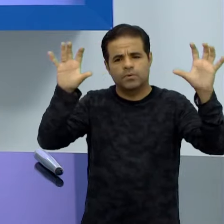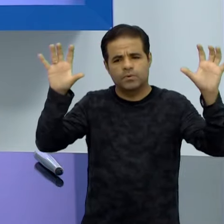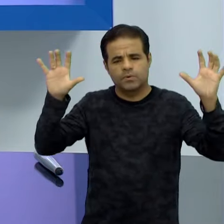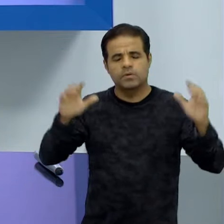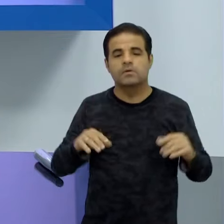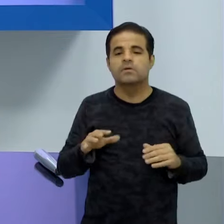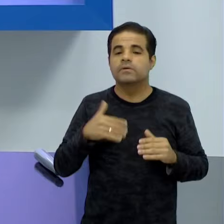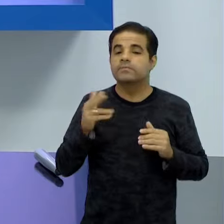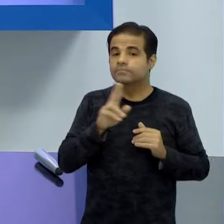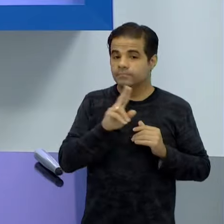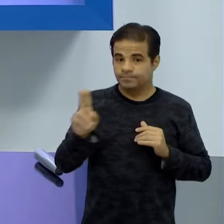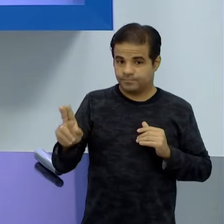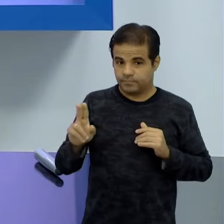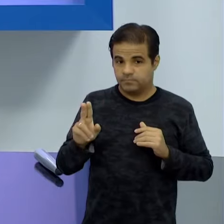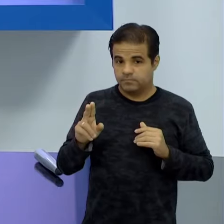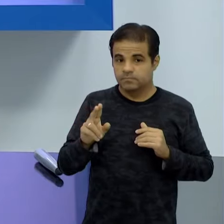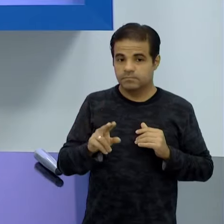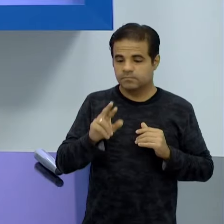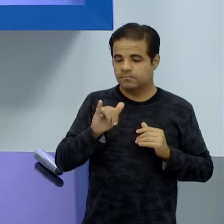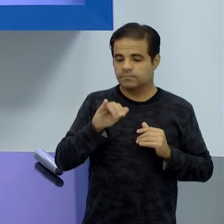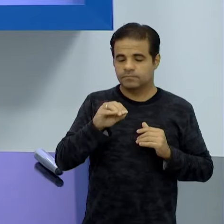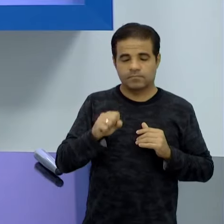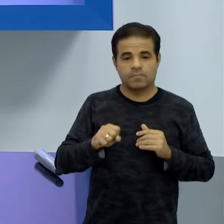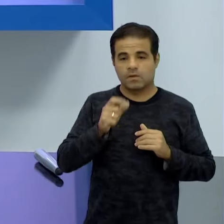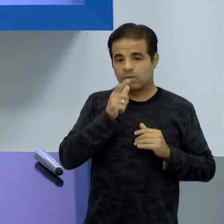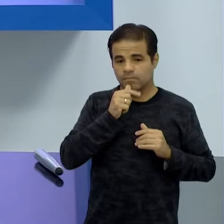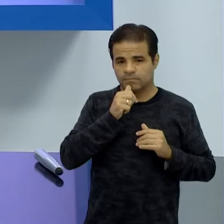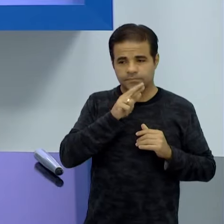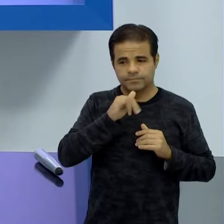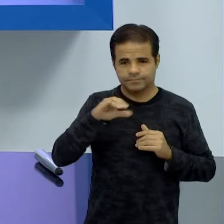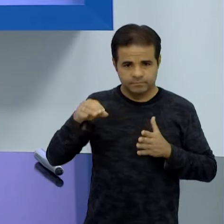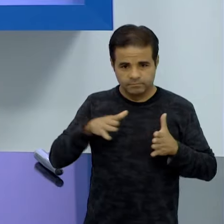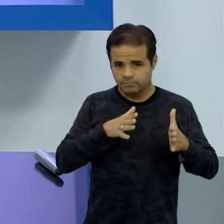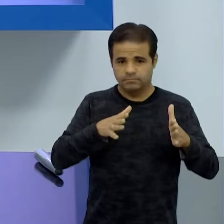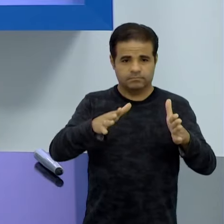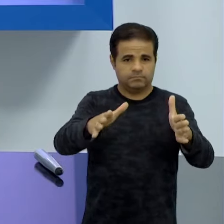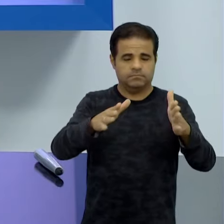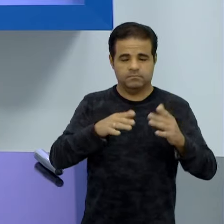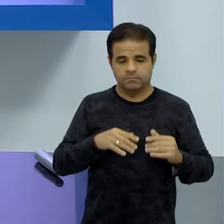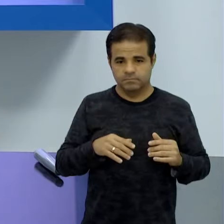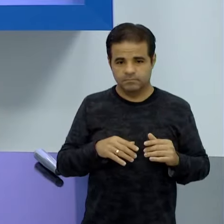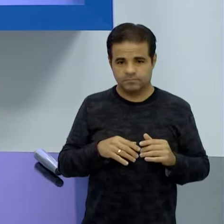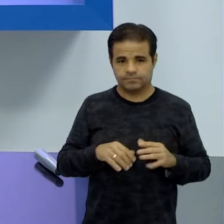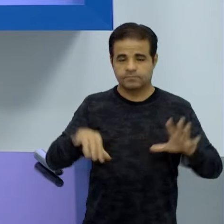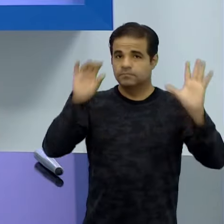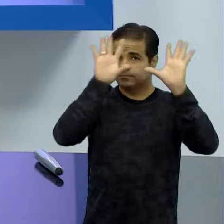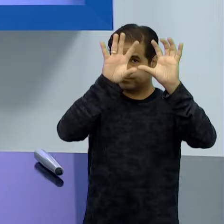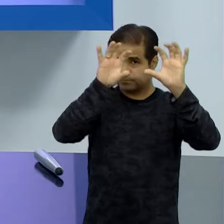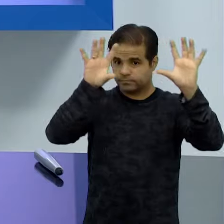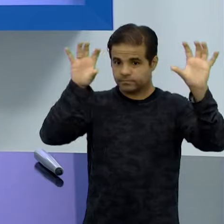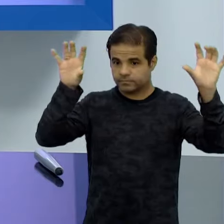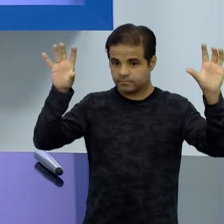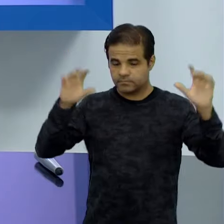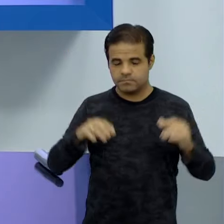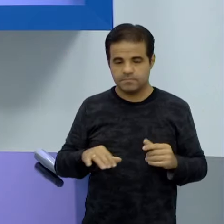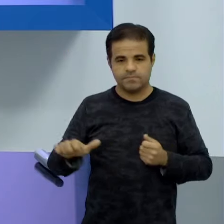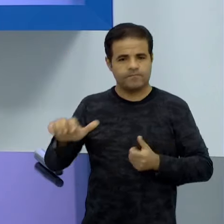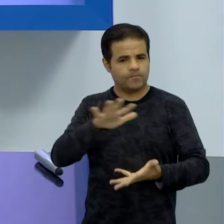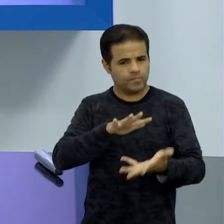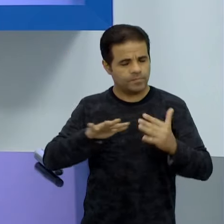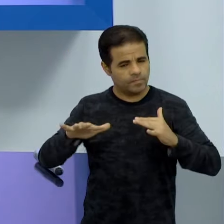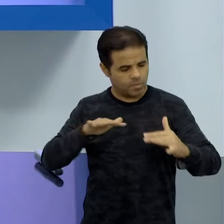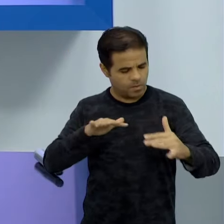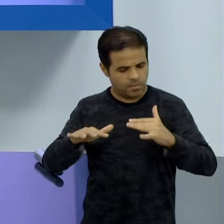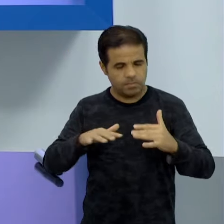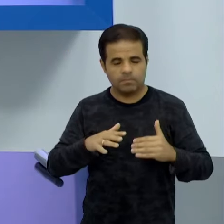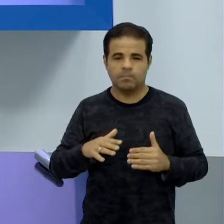são chamados aí também de rios voadores, e esses rios, né, essas nuvens, elas se locomovem,